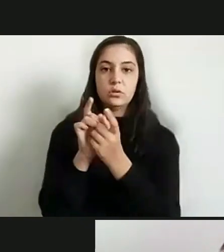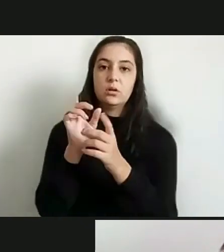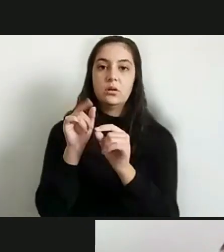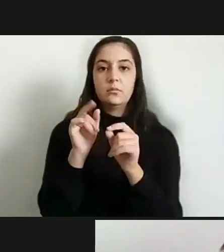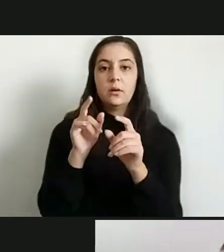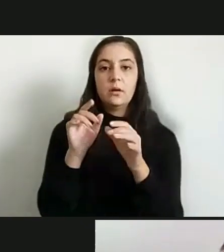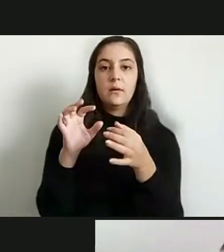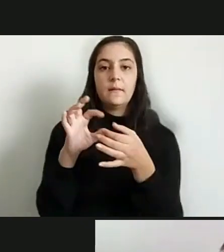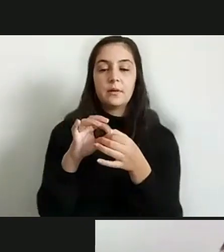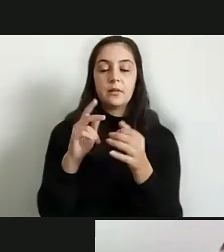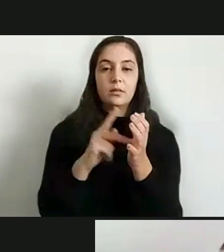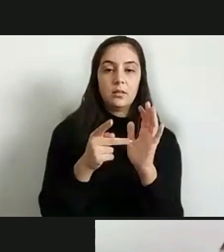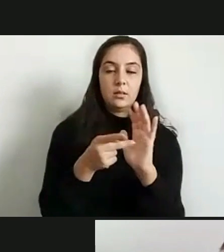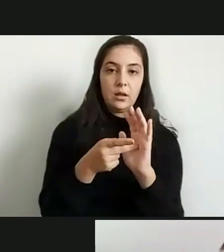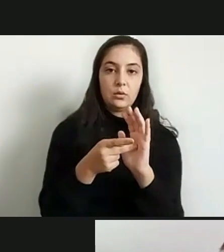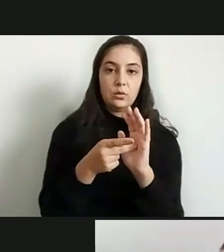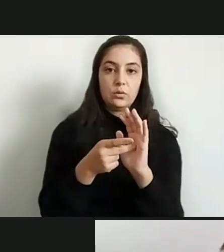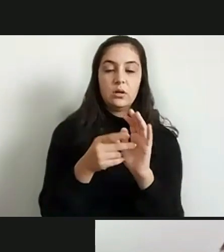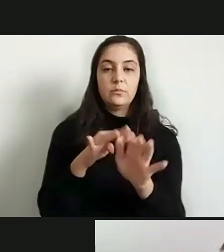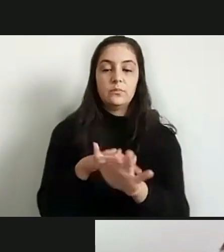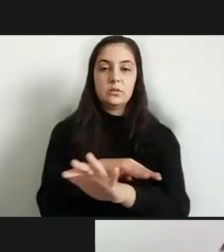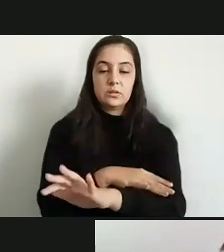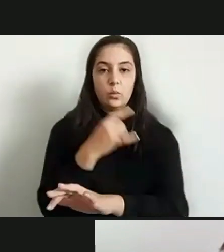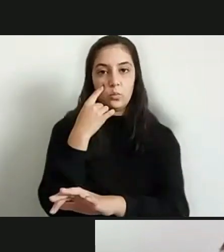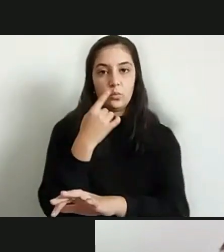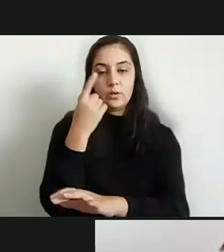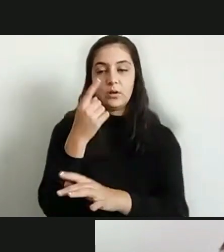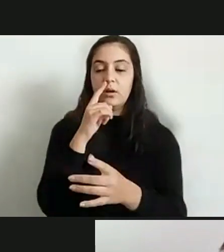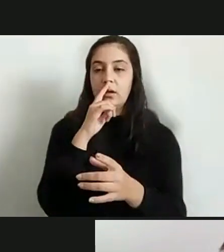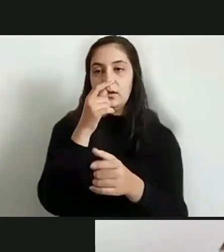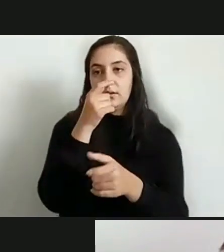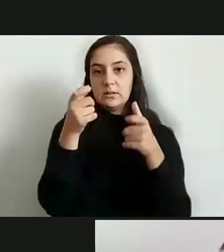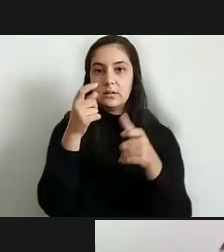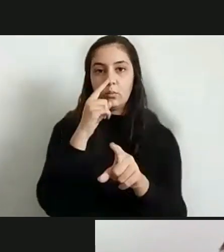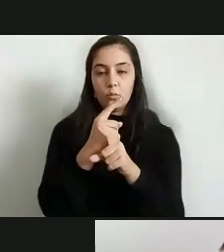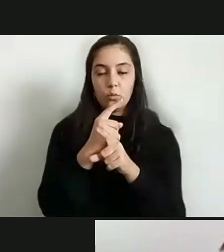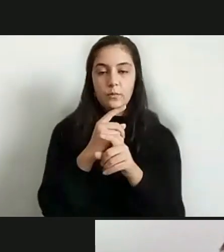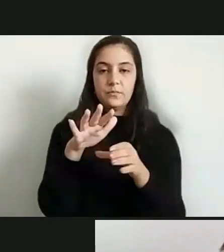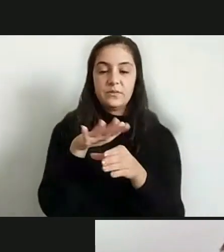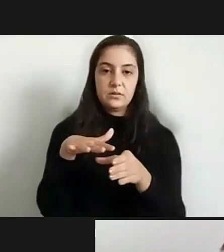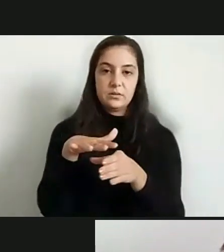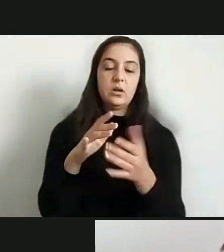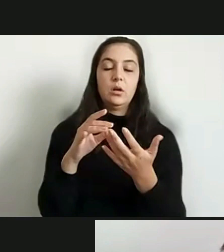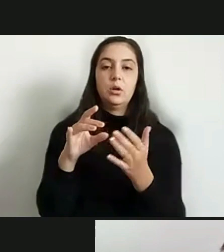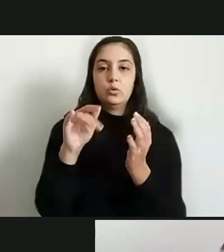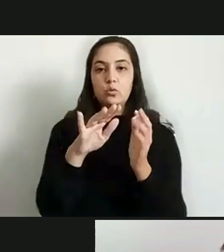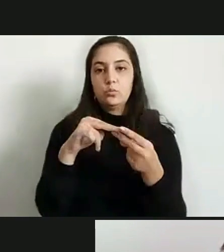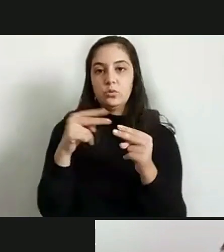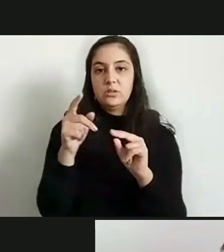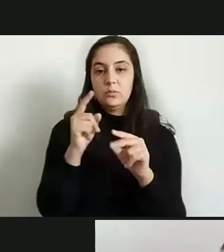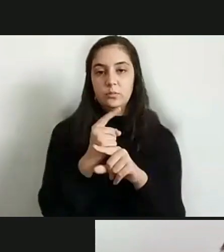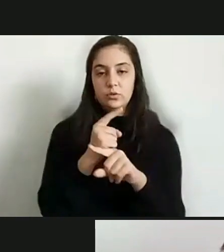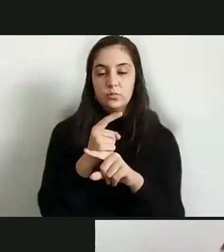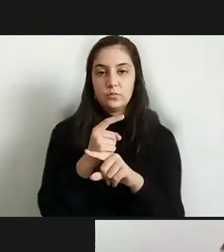entre ser-se técnico da administração pública e cidadão ao mesmo tempo, no caso, no mesmo município.